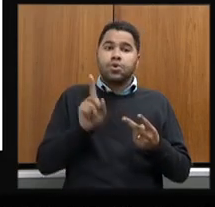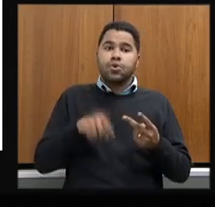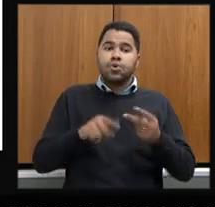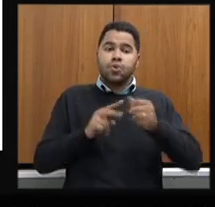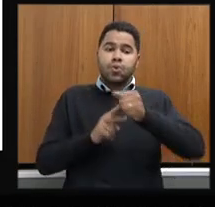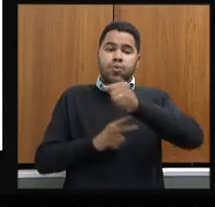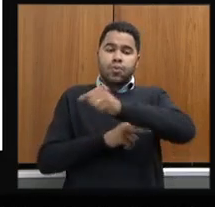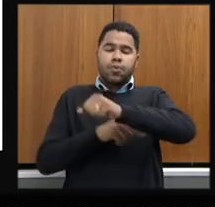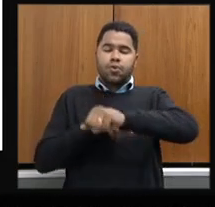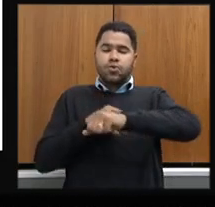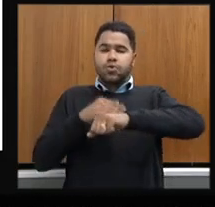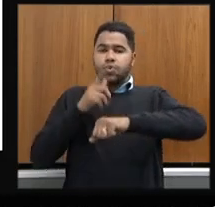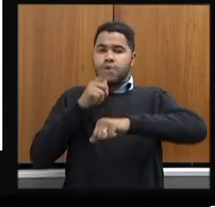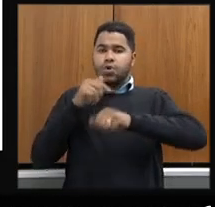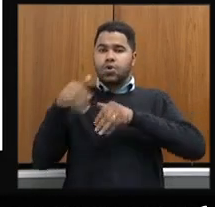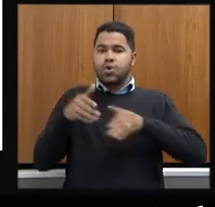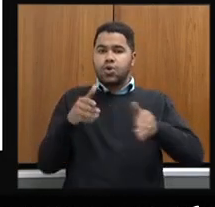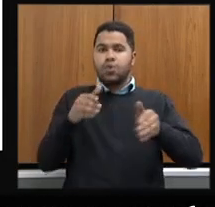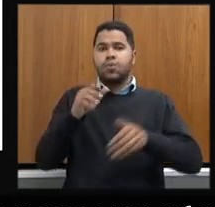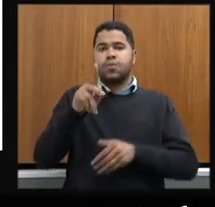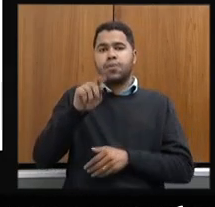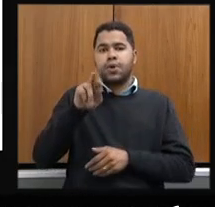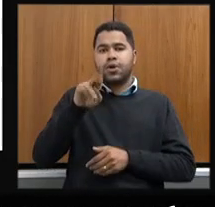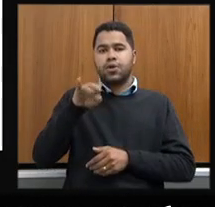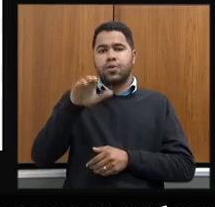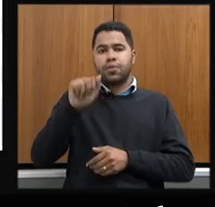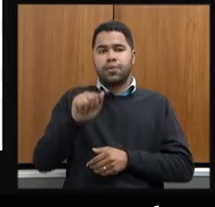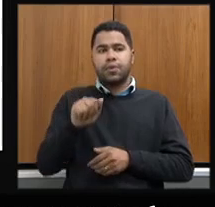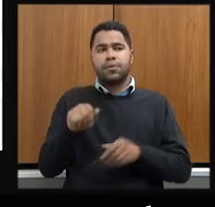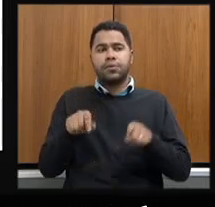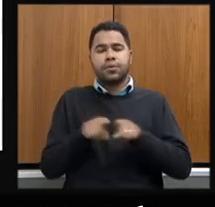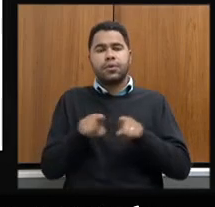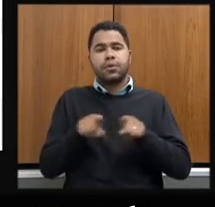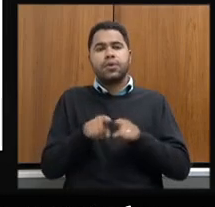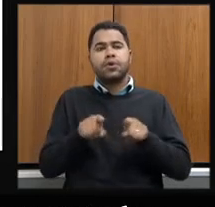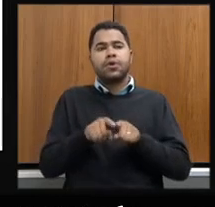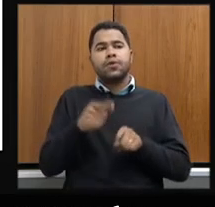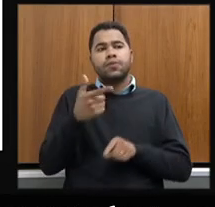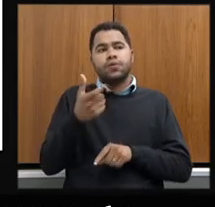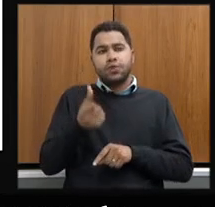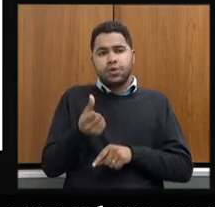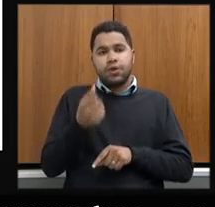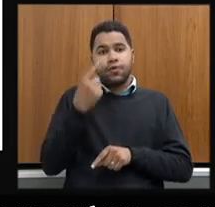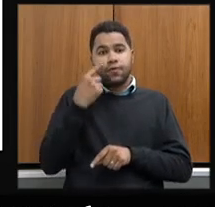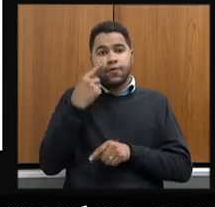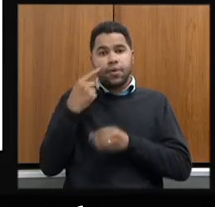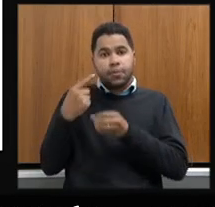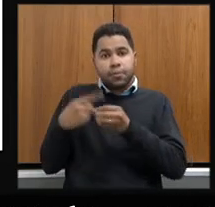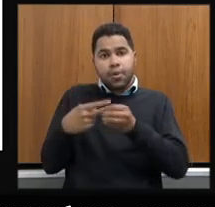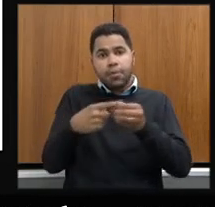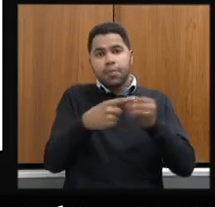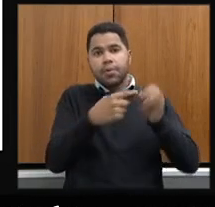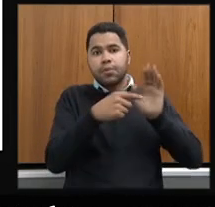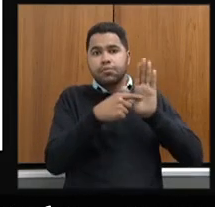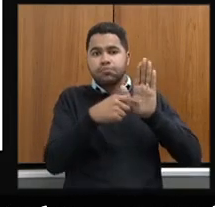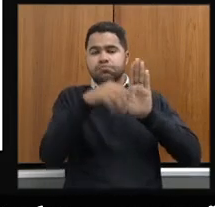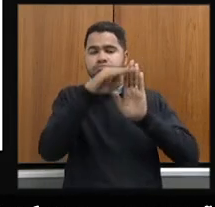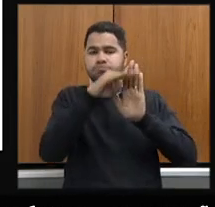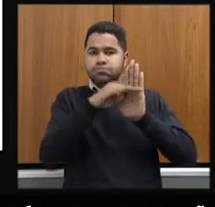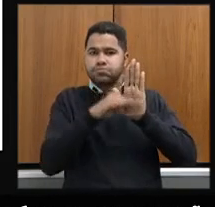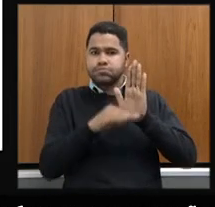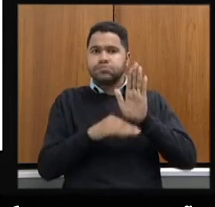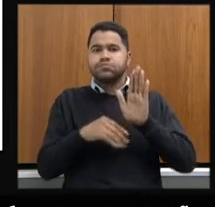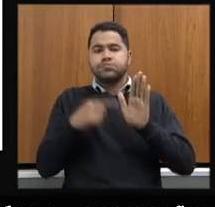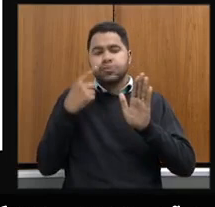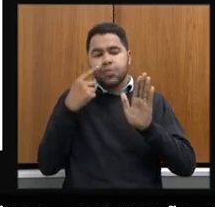definimos 112 projetos para os 26 municípios seguindo as prioridades que foram indicadas pelo processo